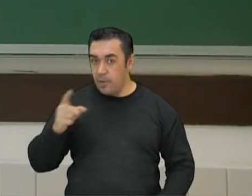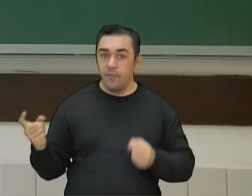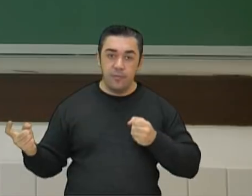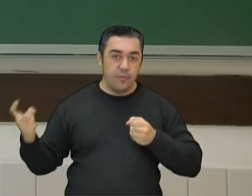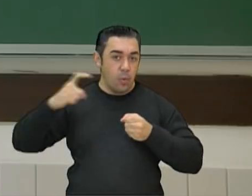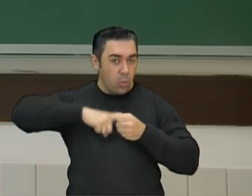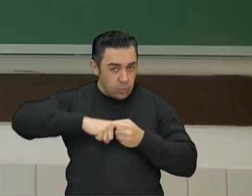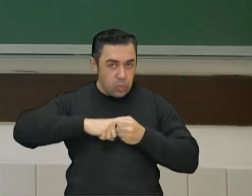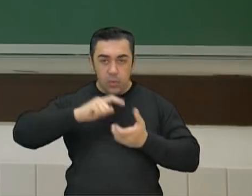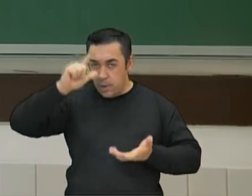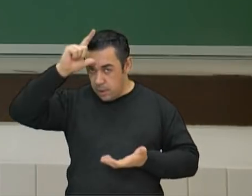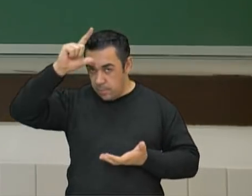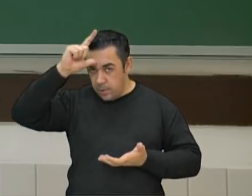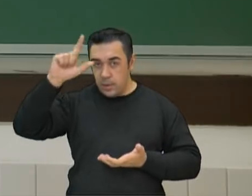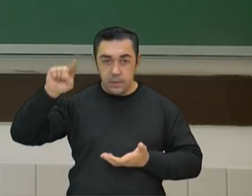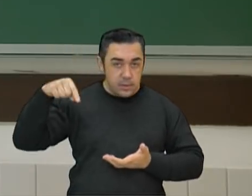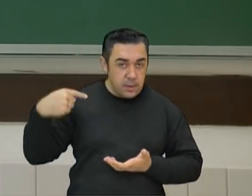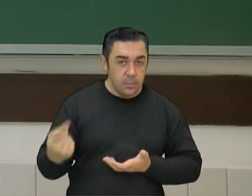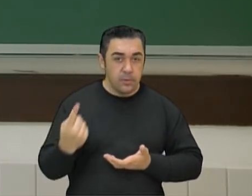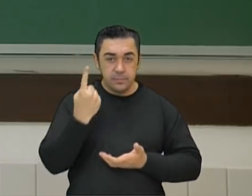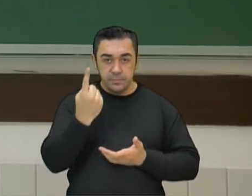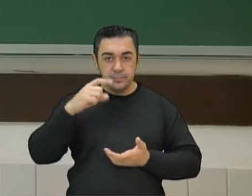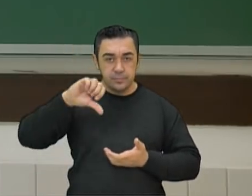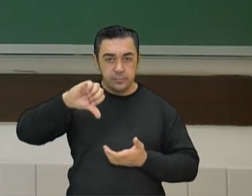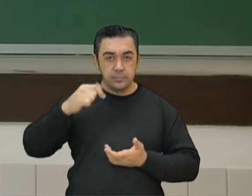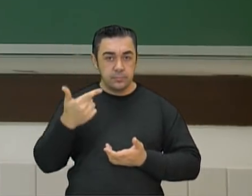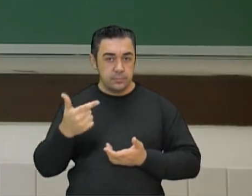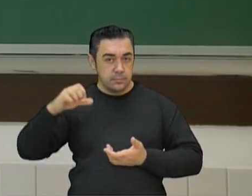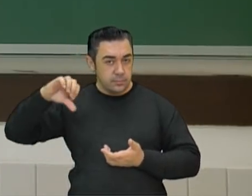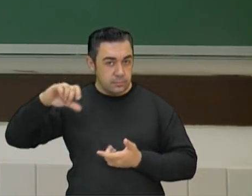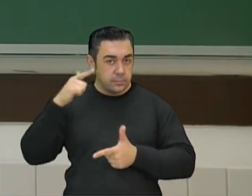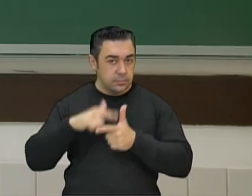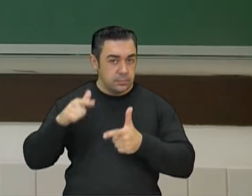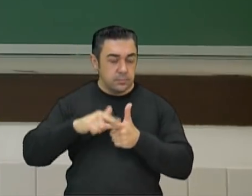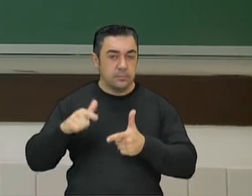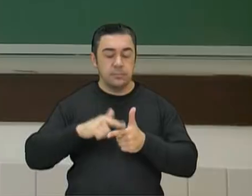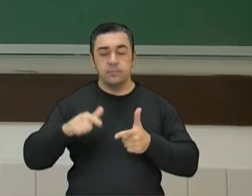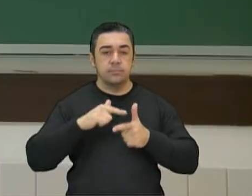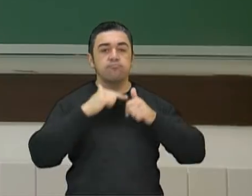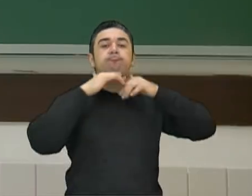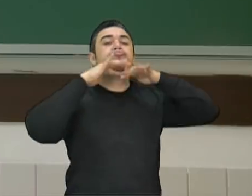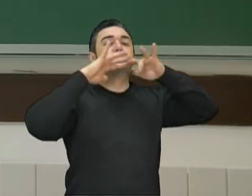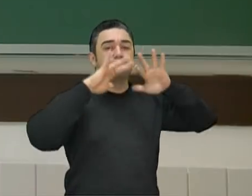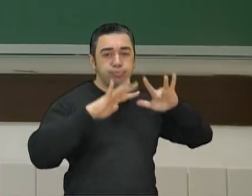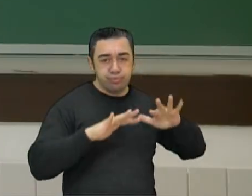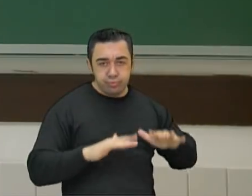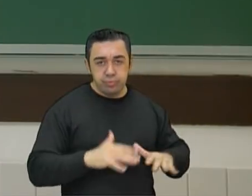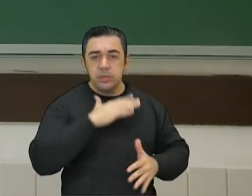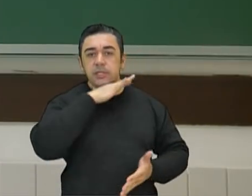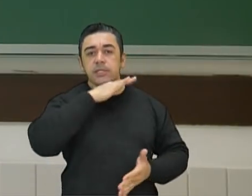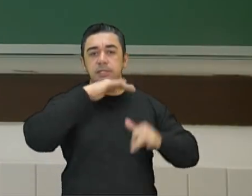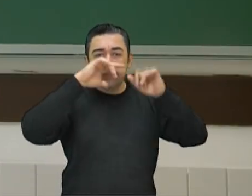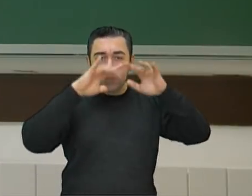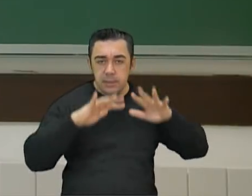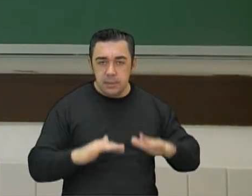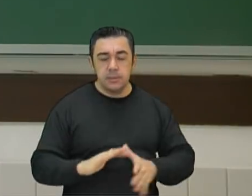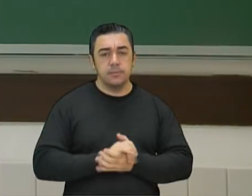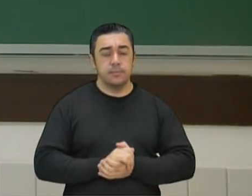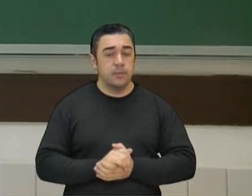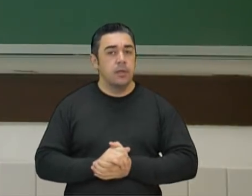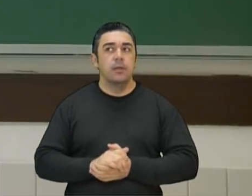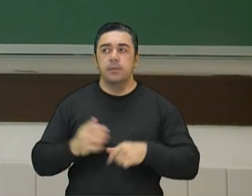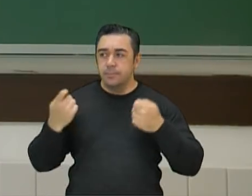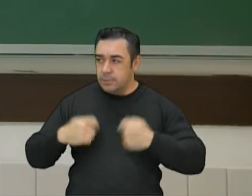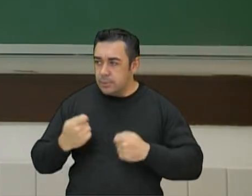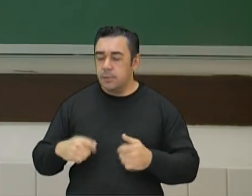vida da Alemanha depois de 1929, depois da crise. Então, de novo, precisamos de soluções para essa nova